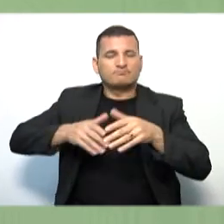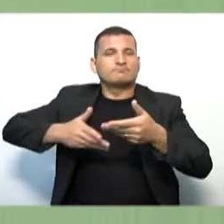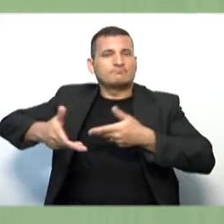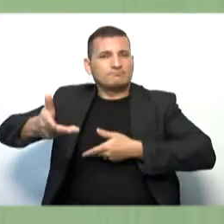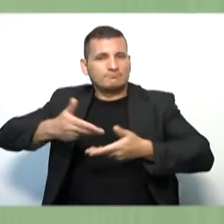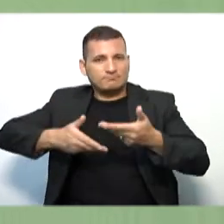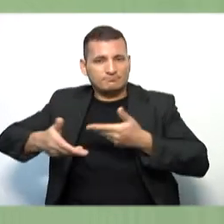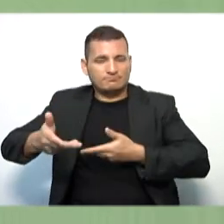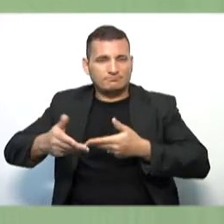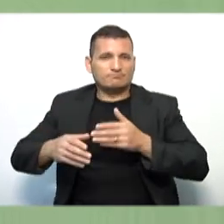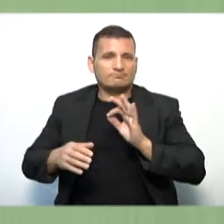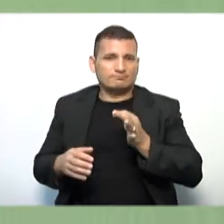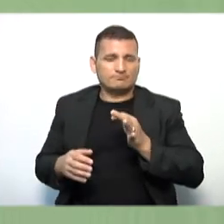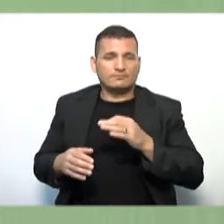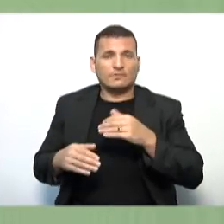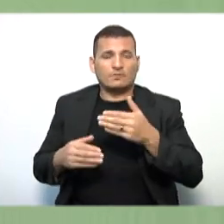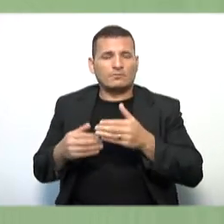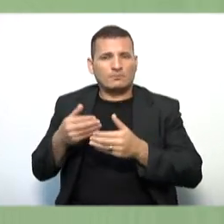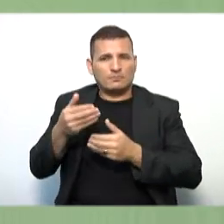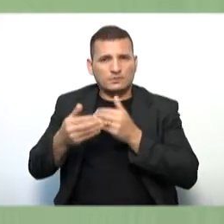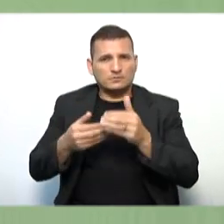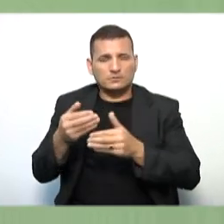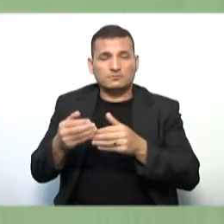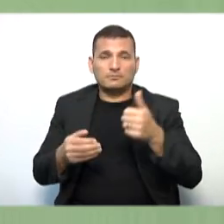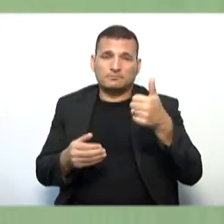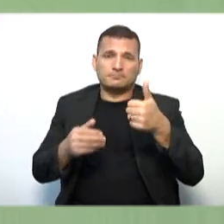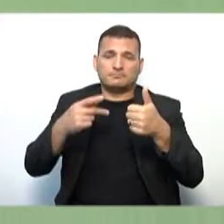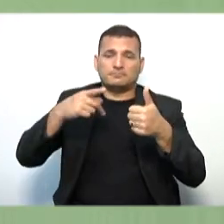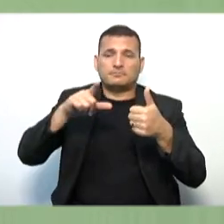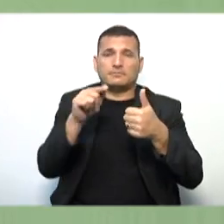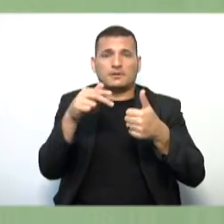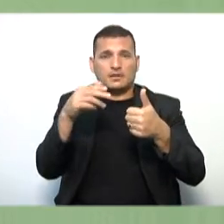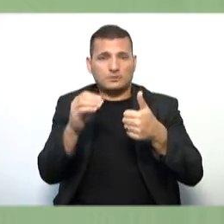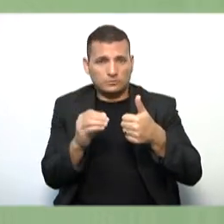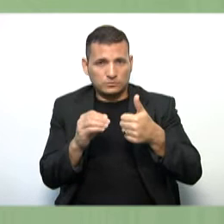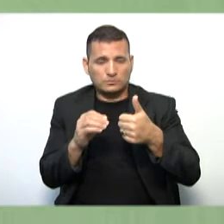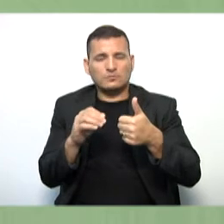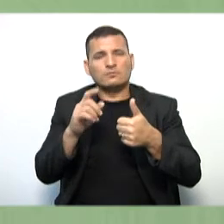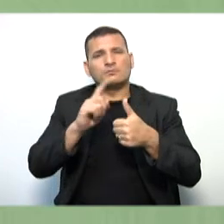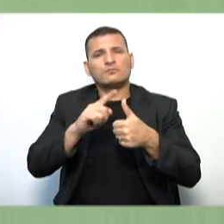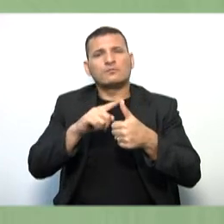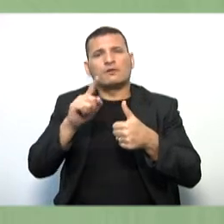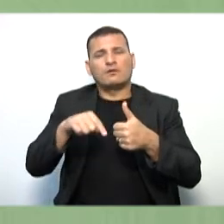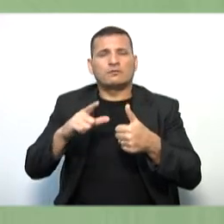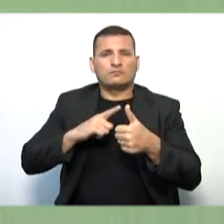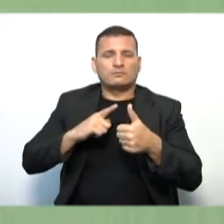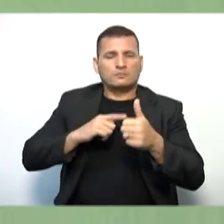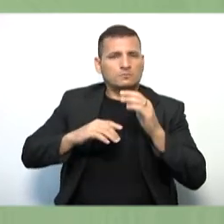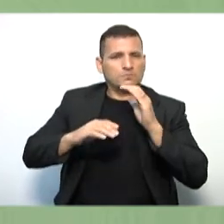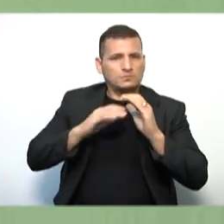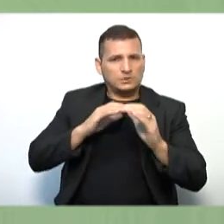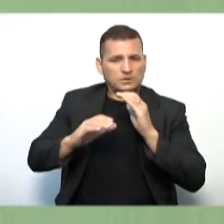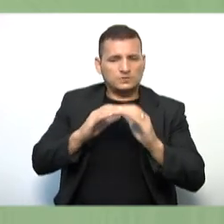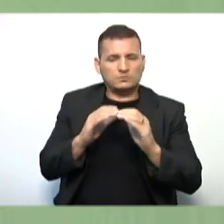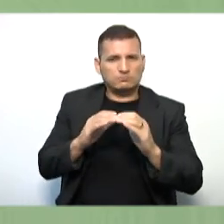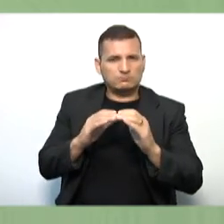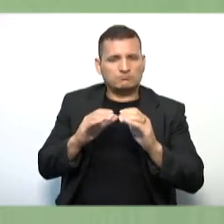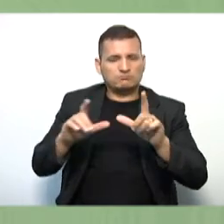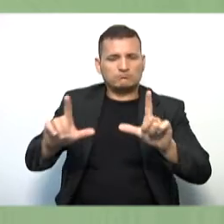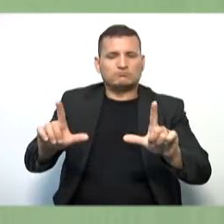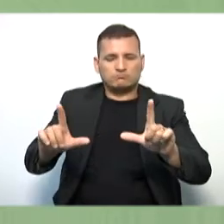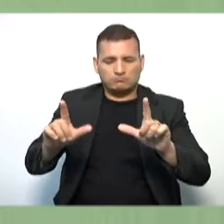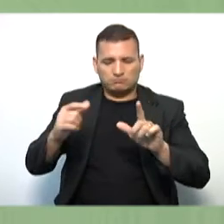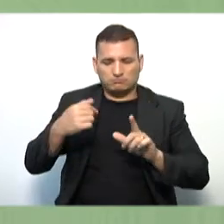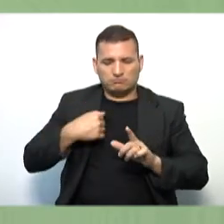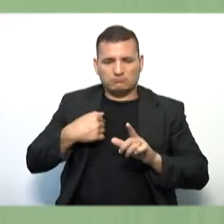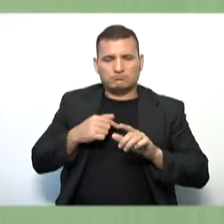plano, desculpa, os processos de primeiro plano, são processos que têm comunicação direta com o usuário, ou seja, eles